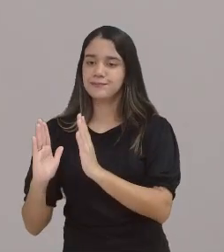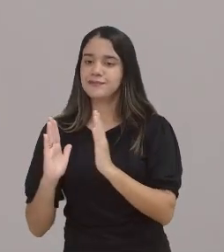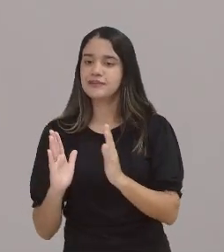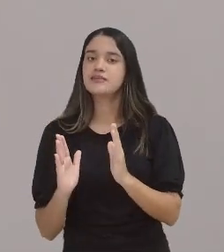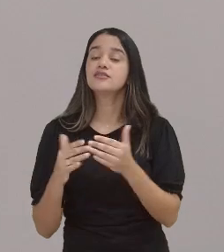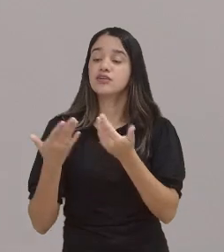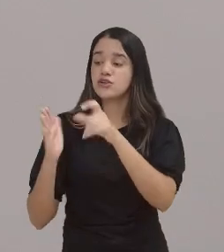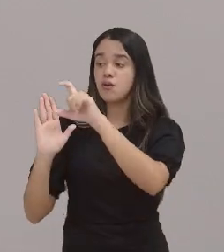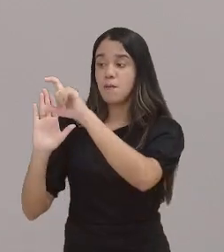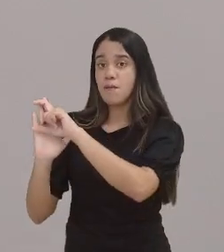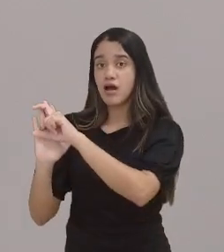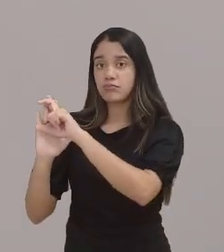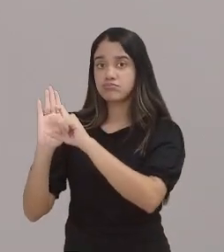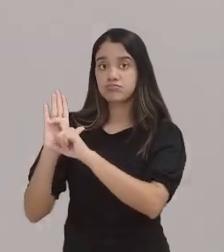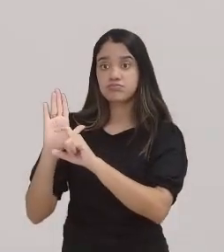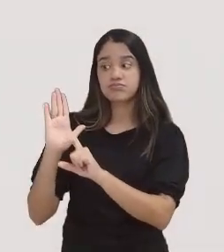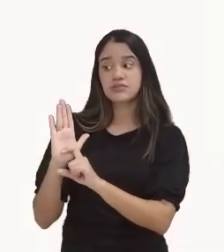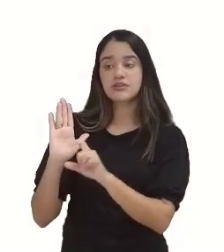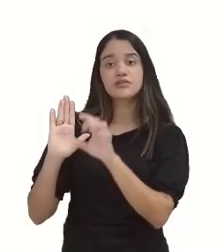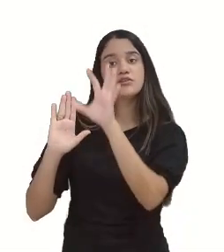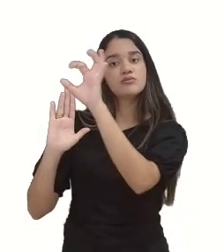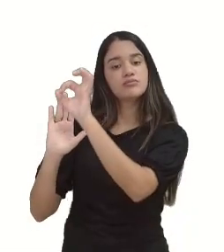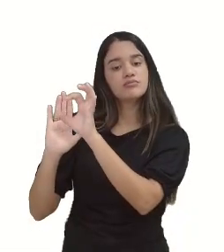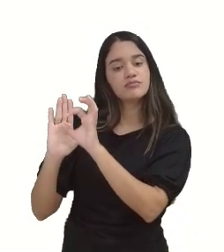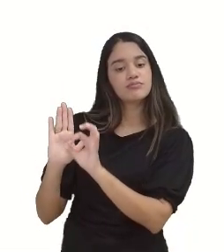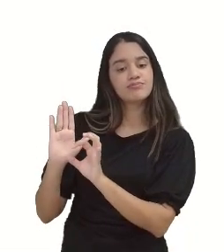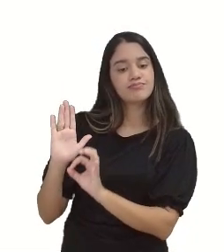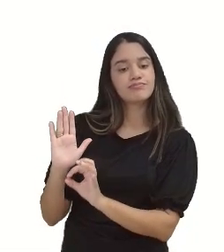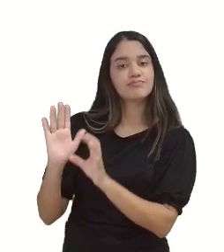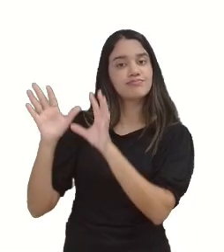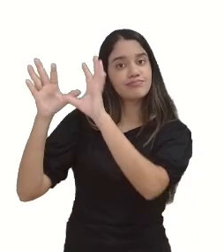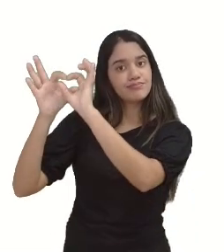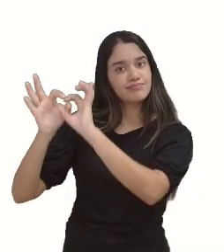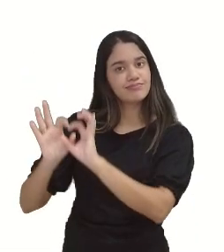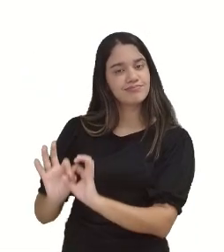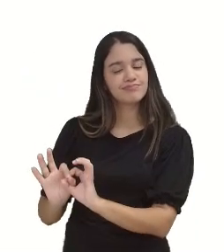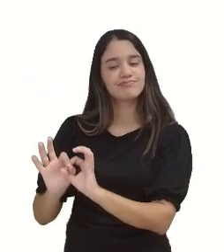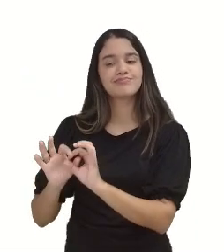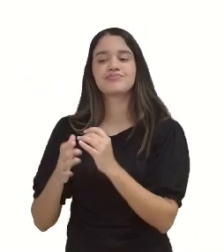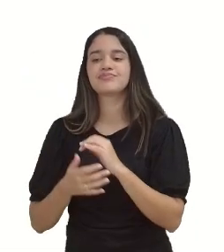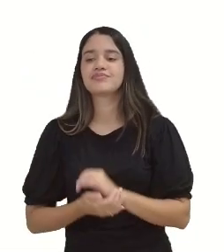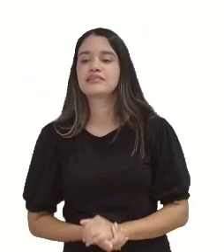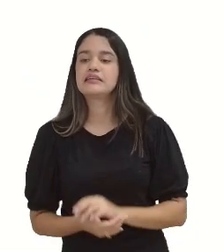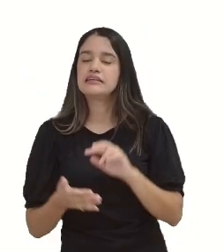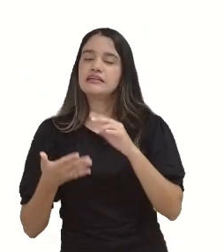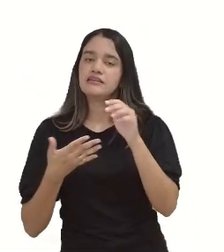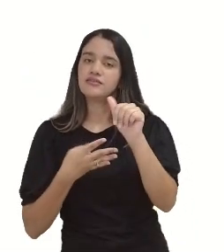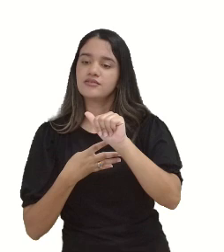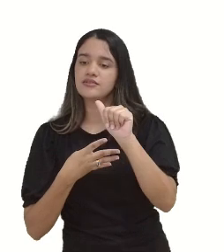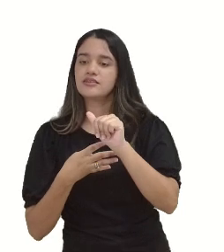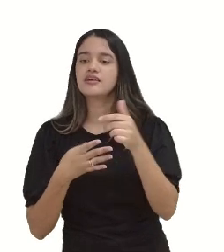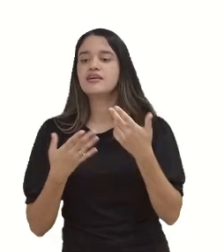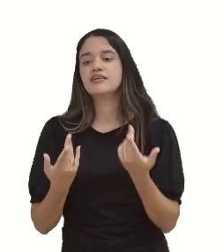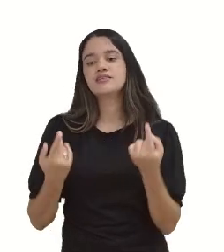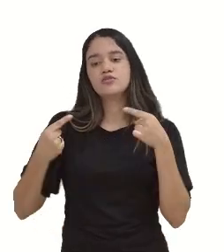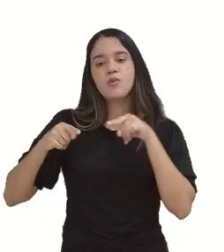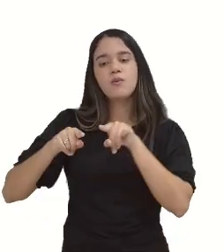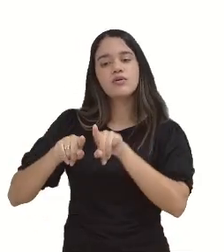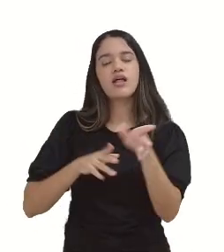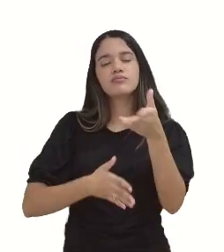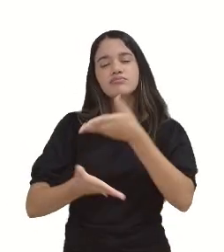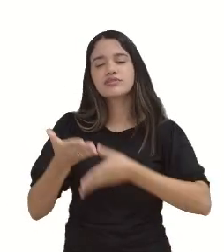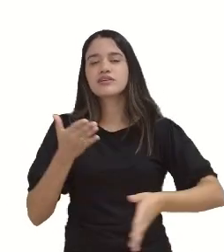um parágrafo e outro. Então, significa simultaneidade entre as ações do avô e